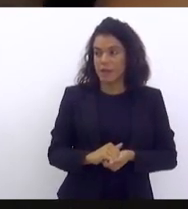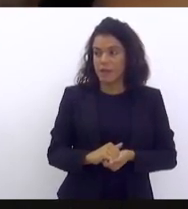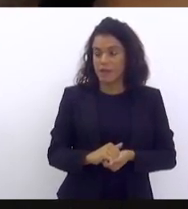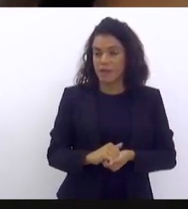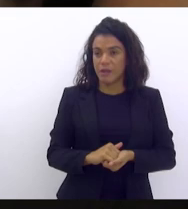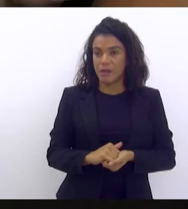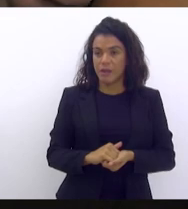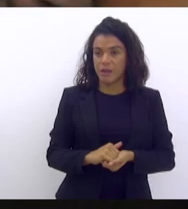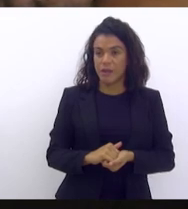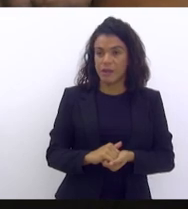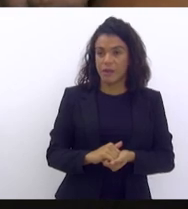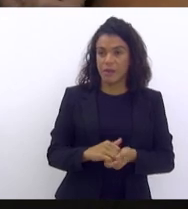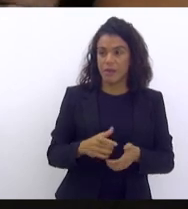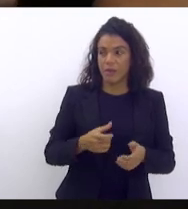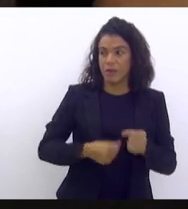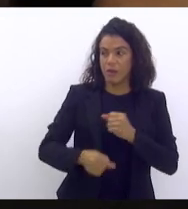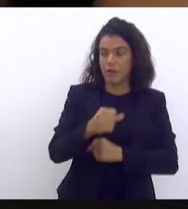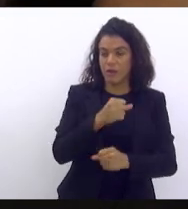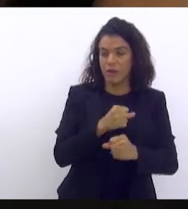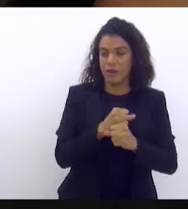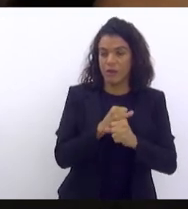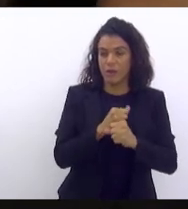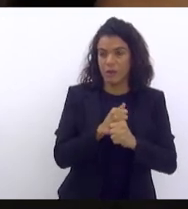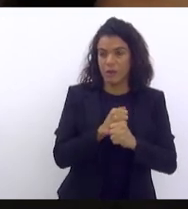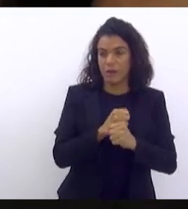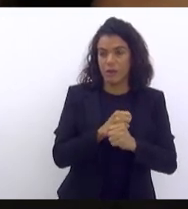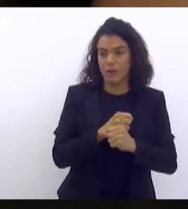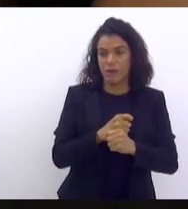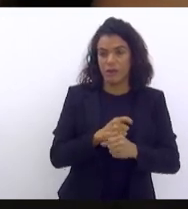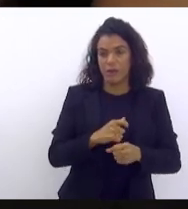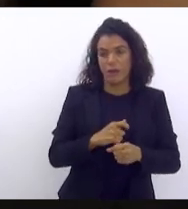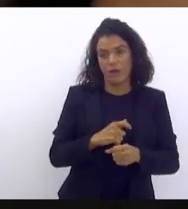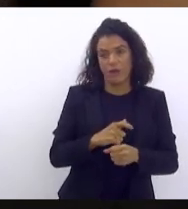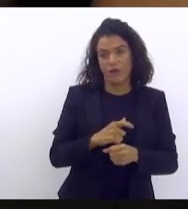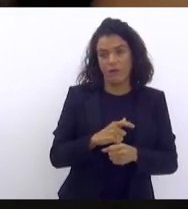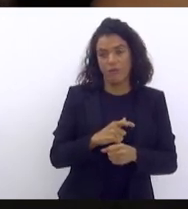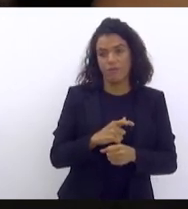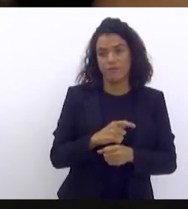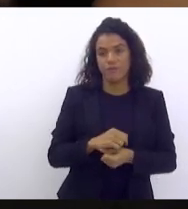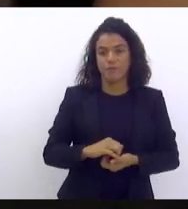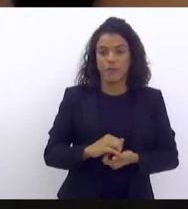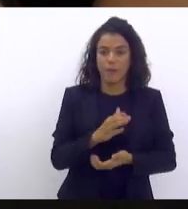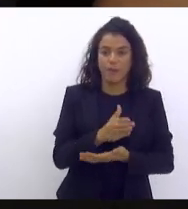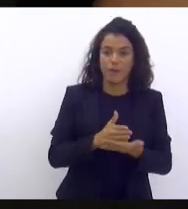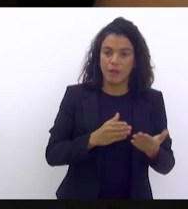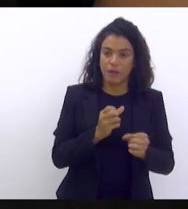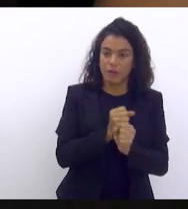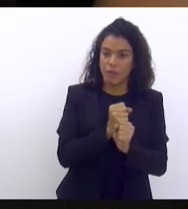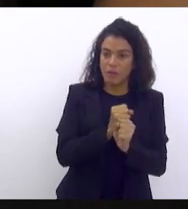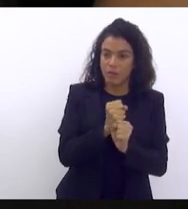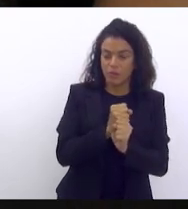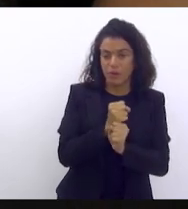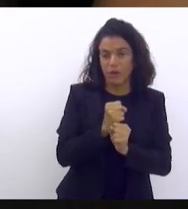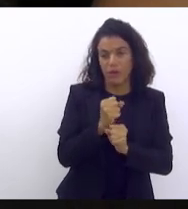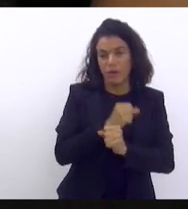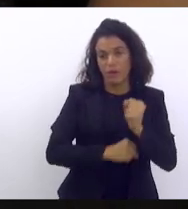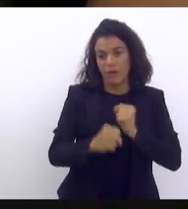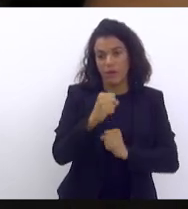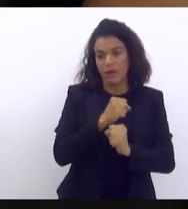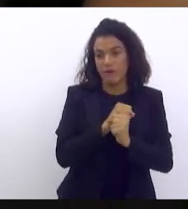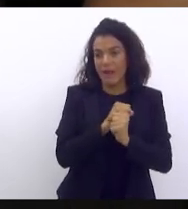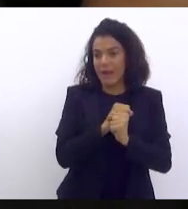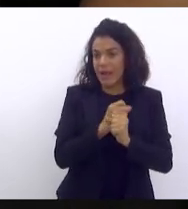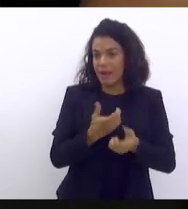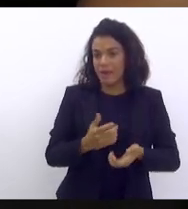à metade do ano passado, né? Como a gratificação foi instituída na metade do ano, né? Em junho do ano passado, já eles fizeram a